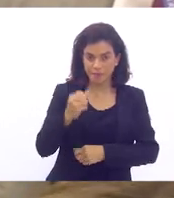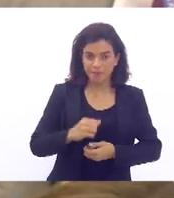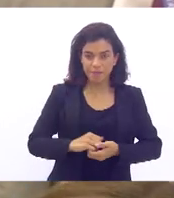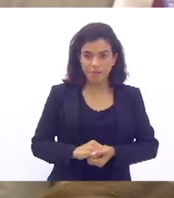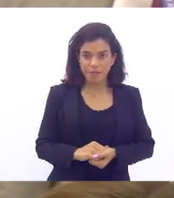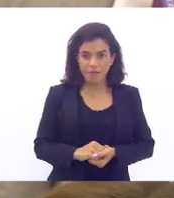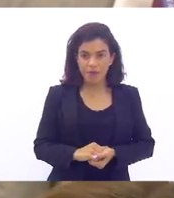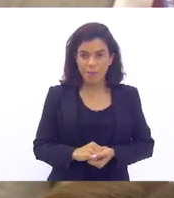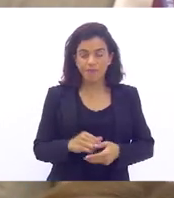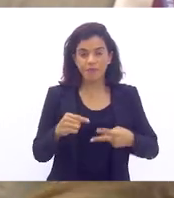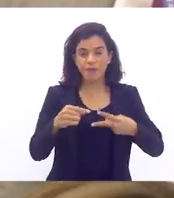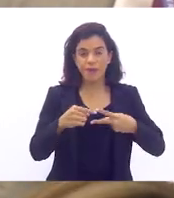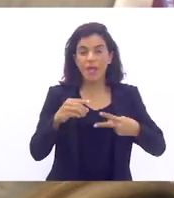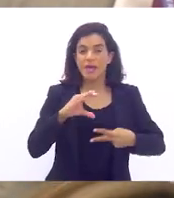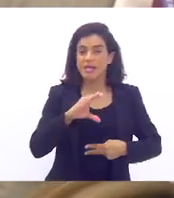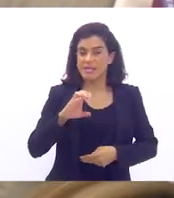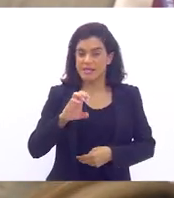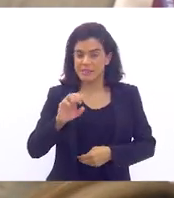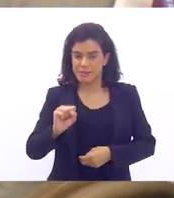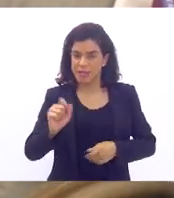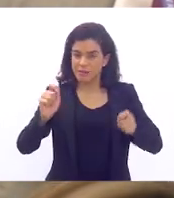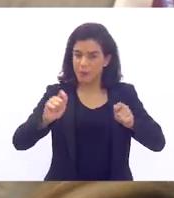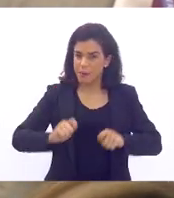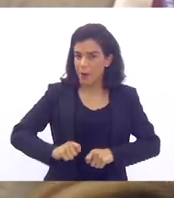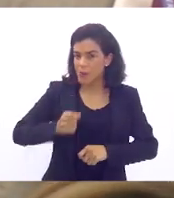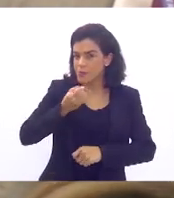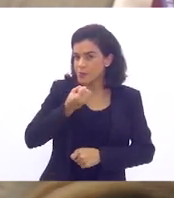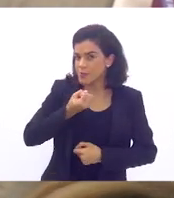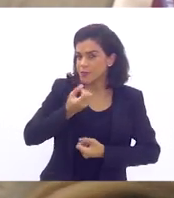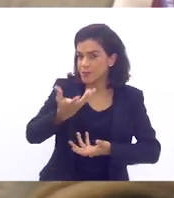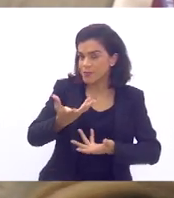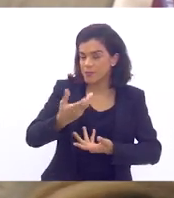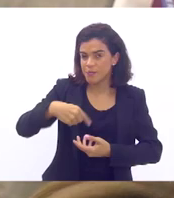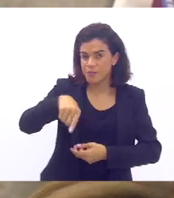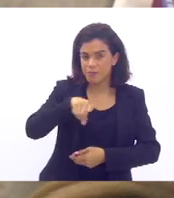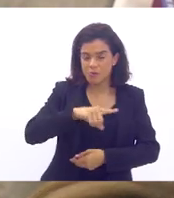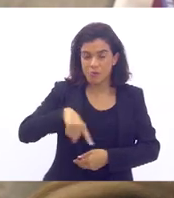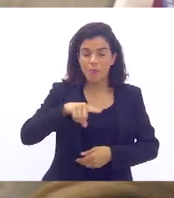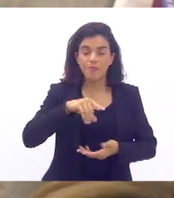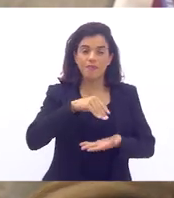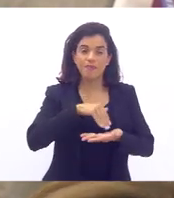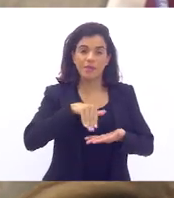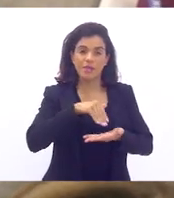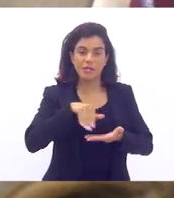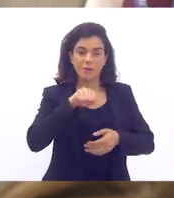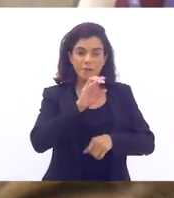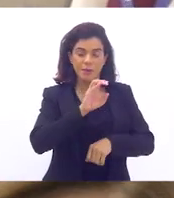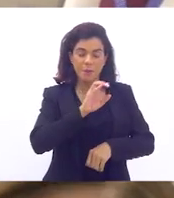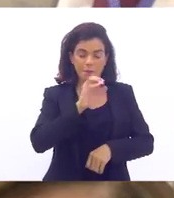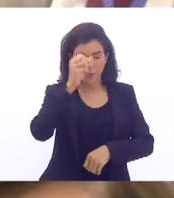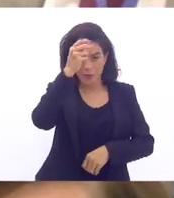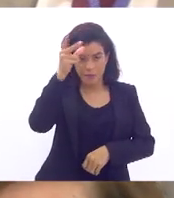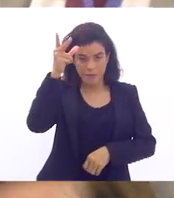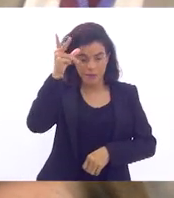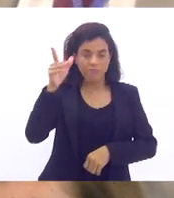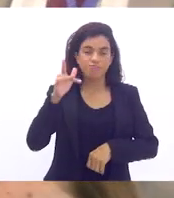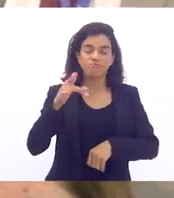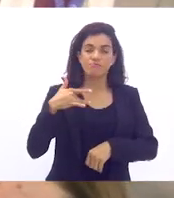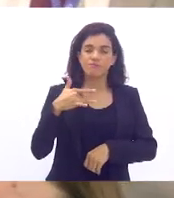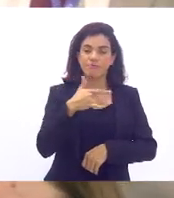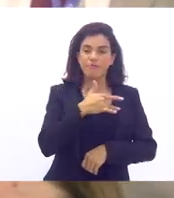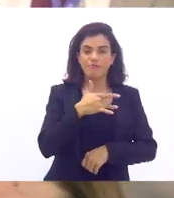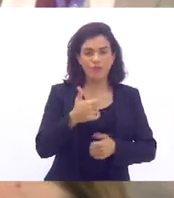assim as seis o que eu posso dizer que a Secretaria Estadual de Saúde ela é integralmente favorável